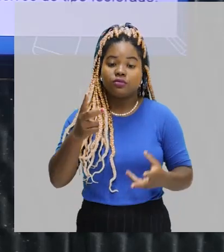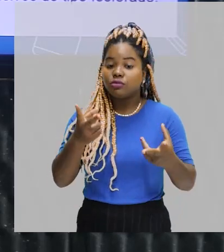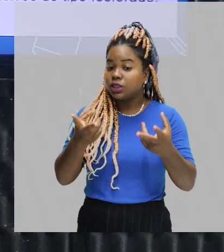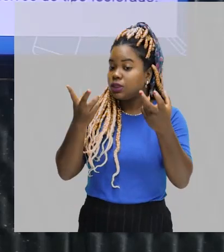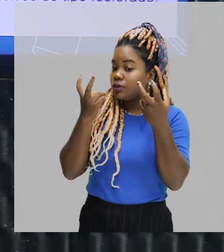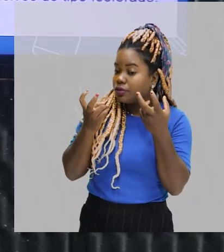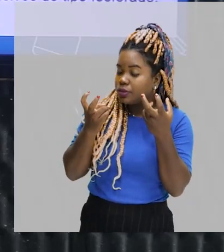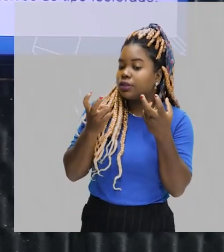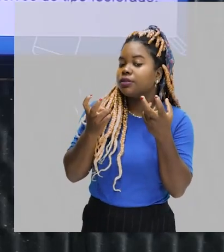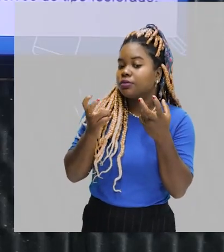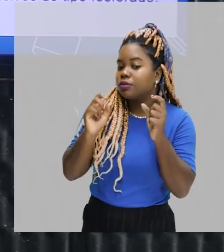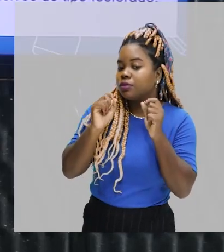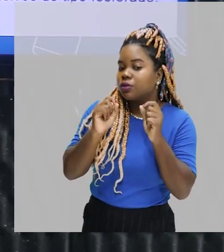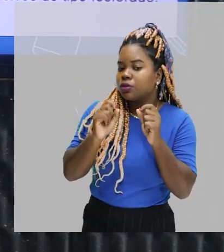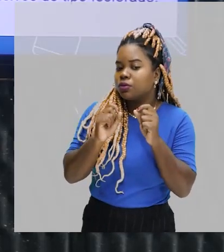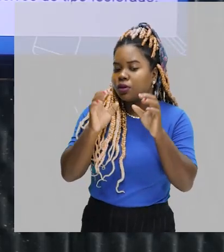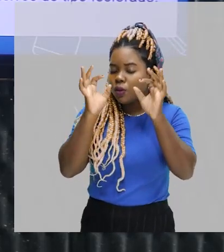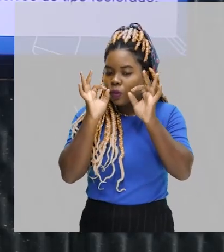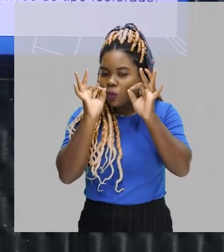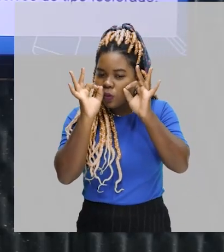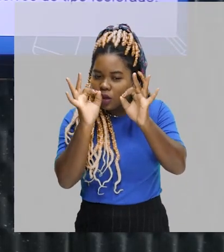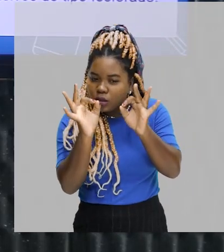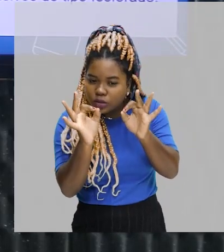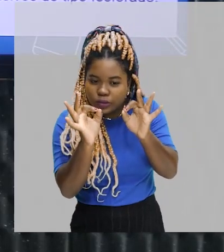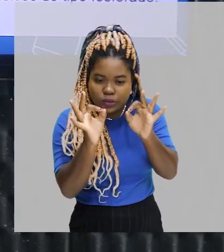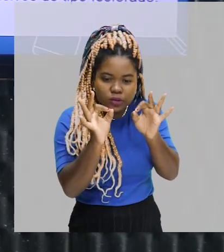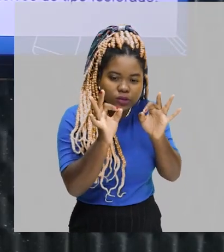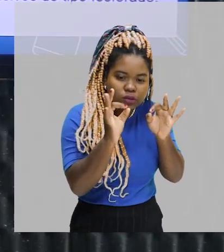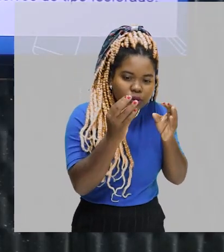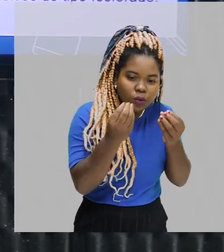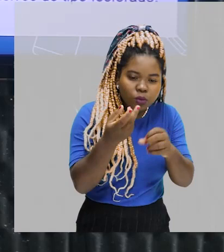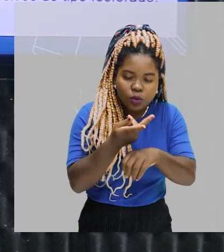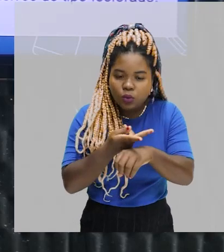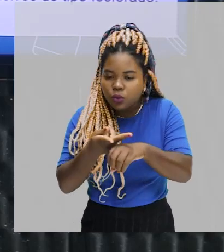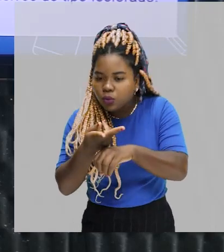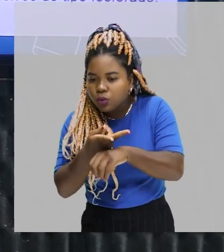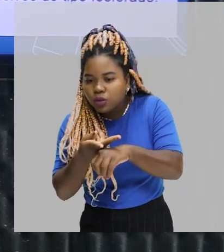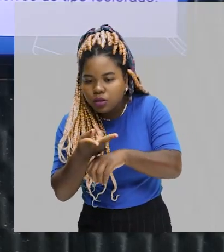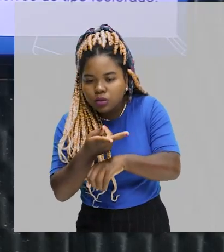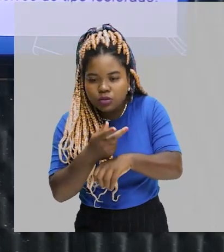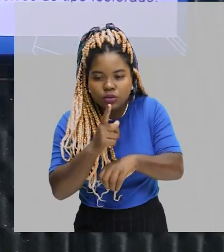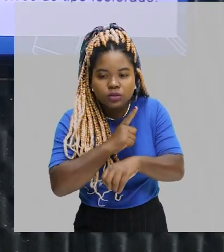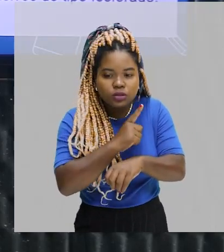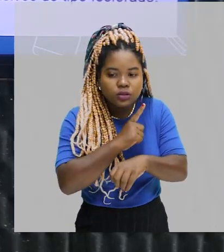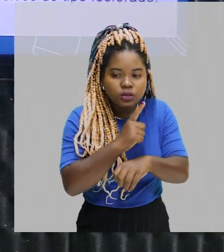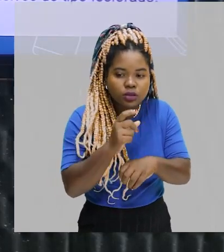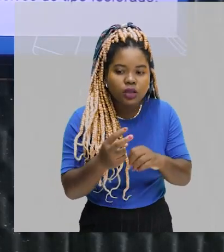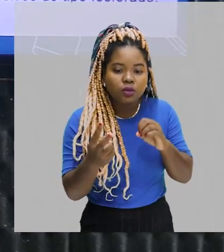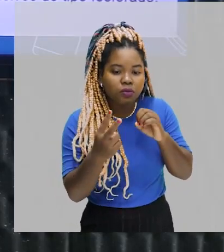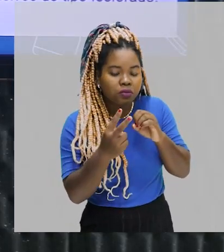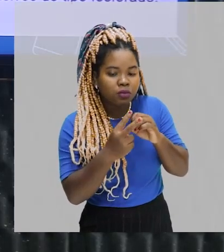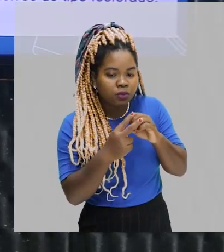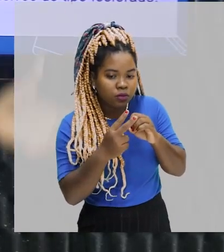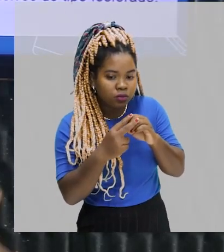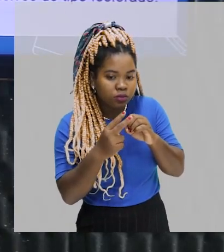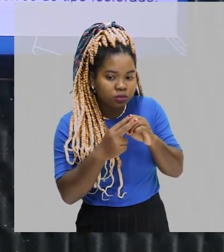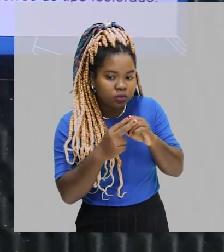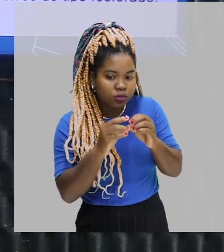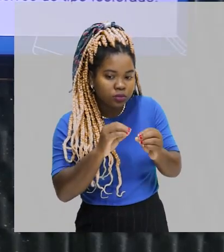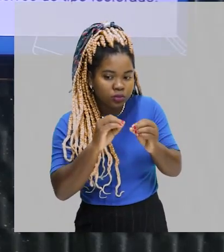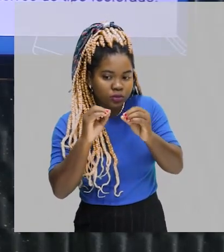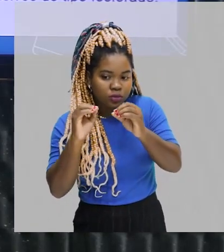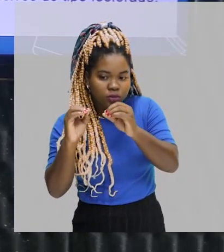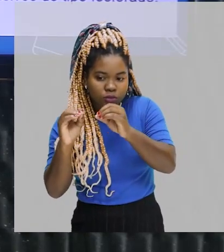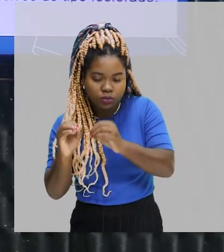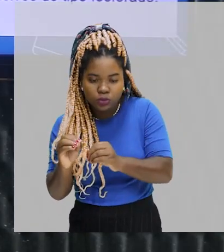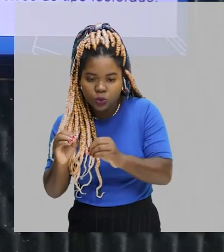só vai buscar com atenção onde há, tá, uma forma verbal